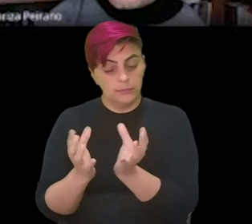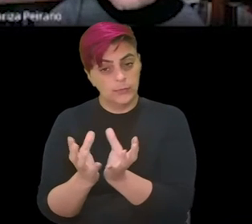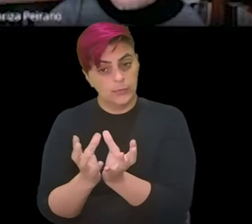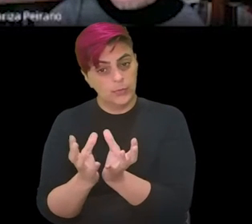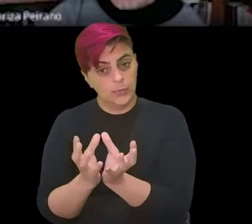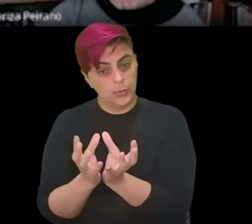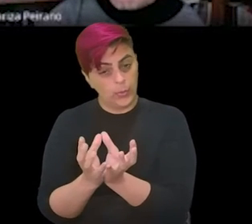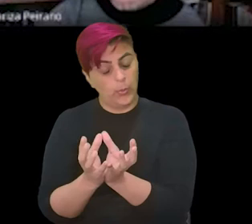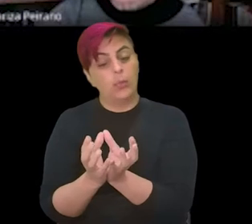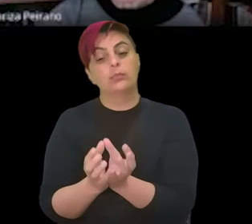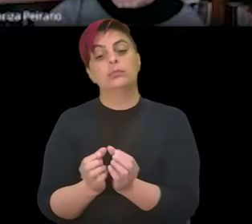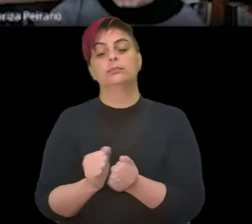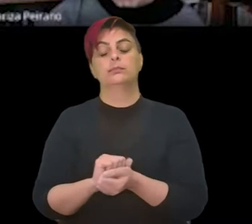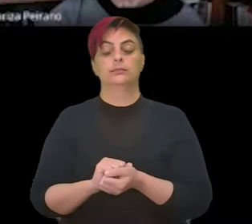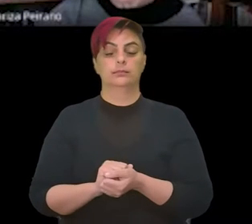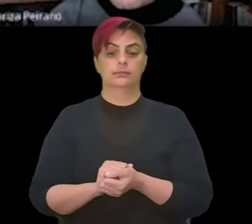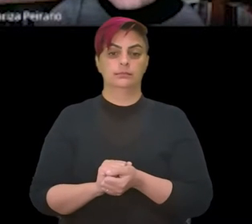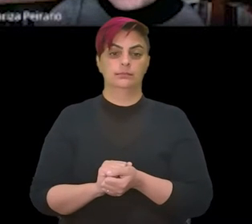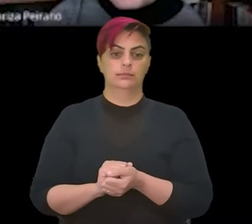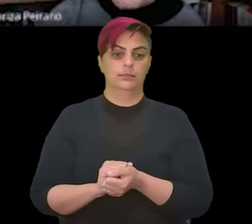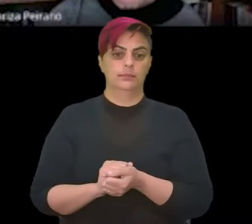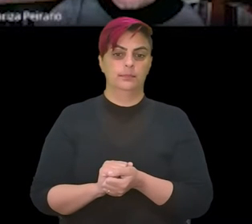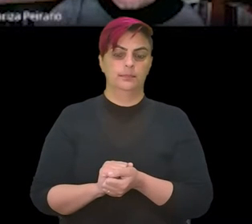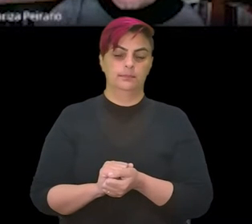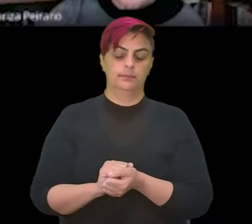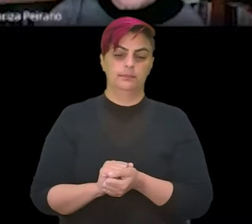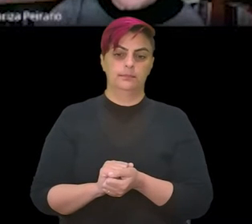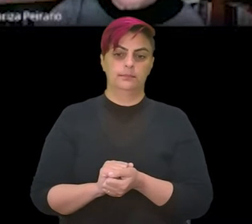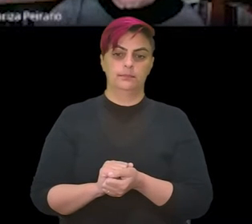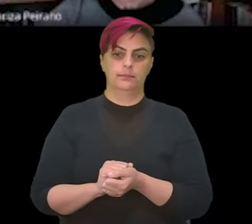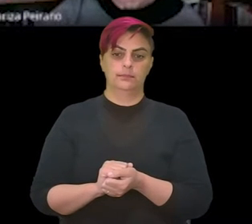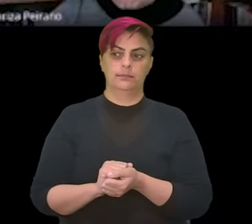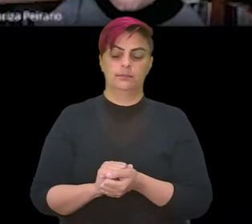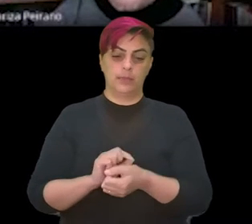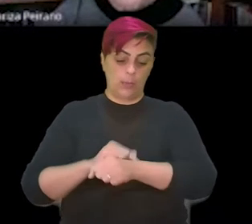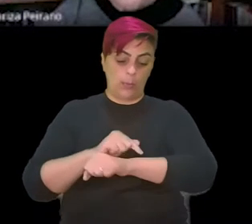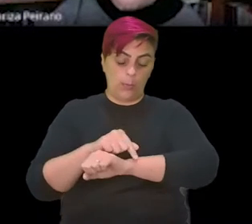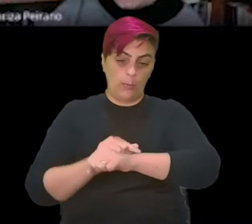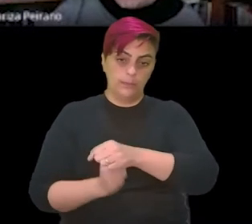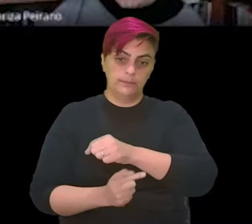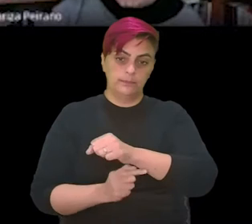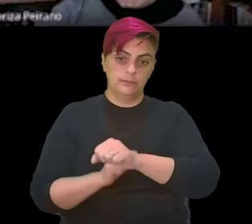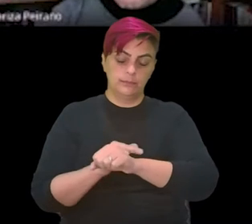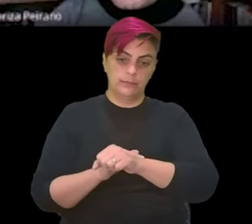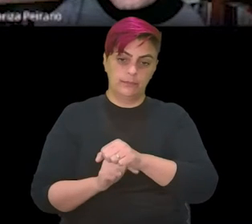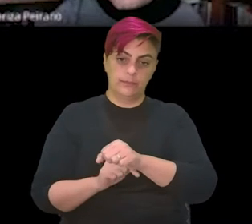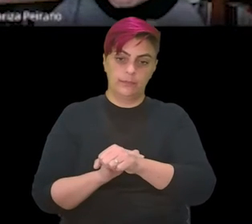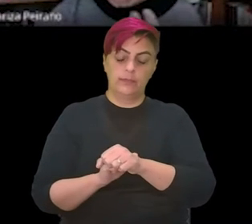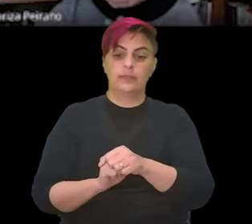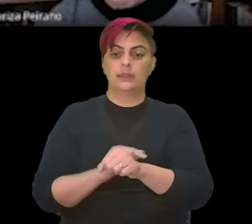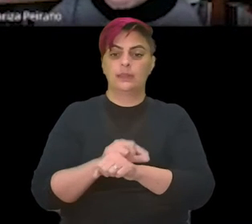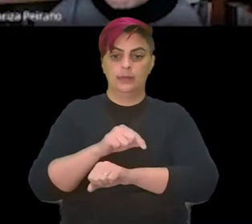longos colares, sulava, viajavam no sentido horário, e braceletes,